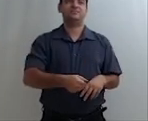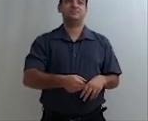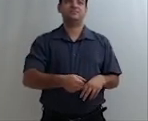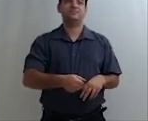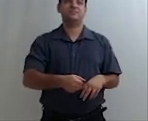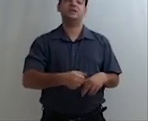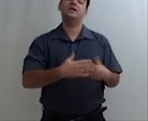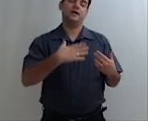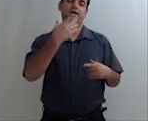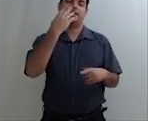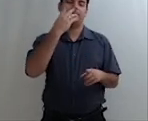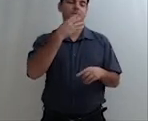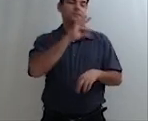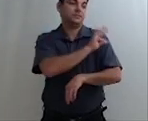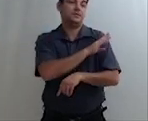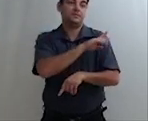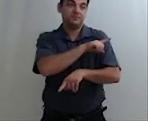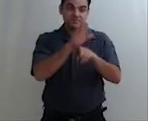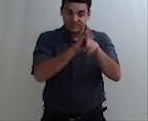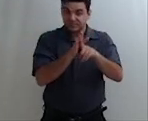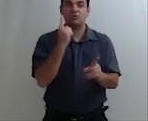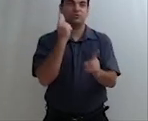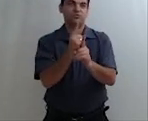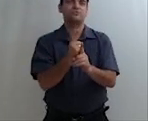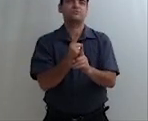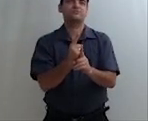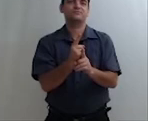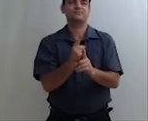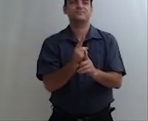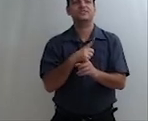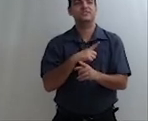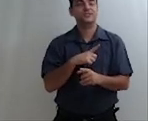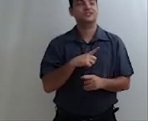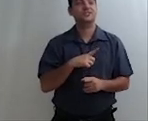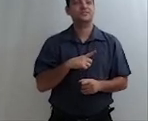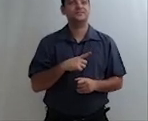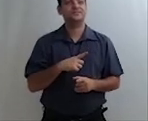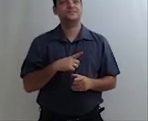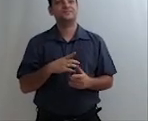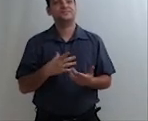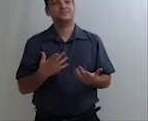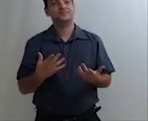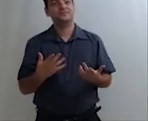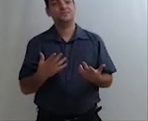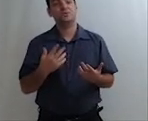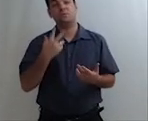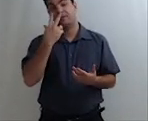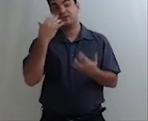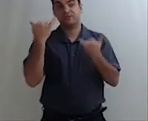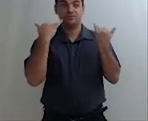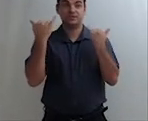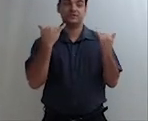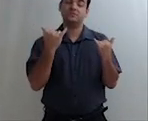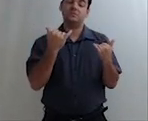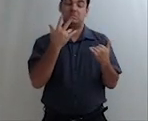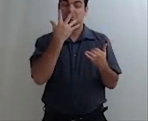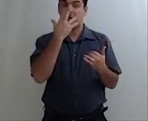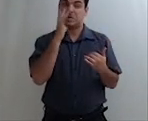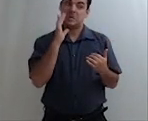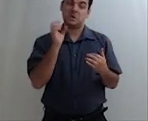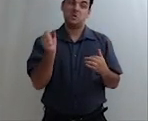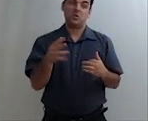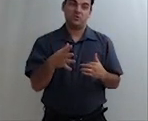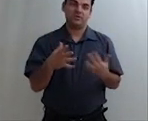para constatar n essa essa informação seria realmente Ina a decisão foi bem